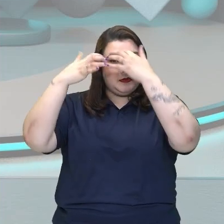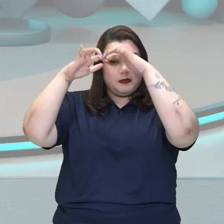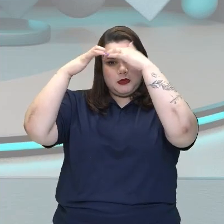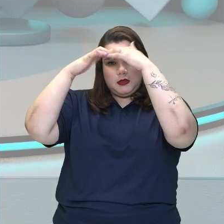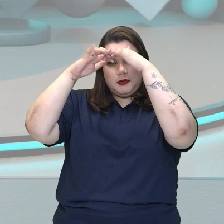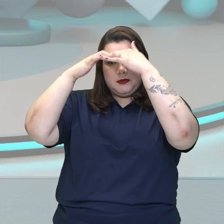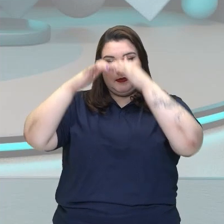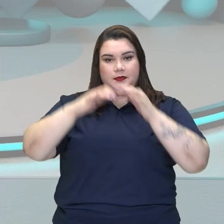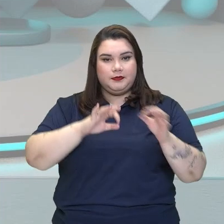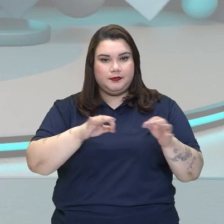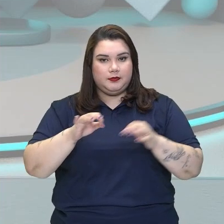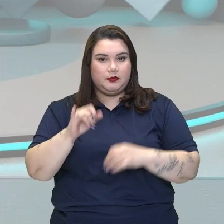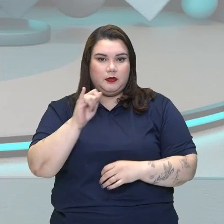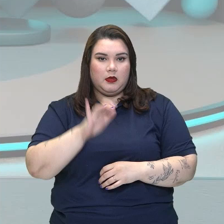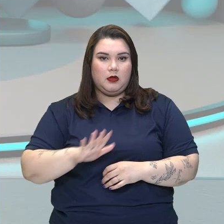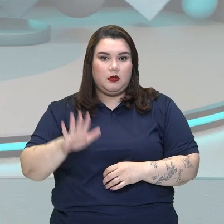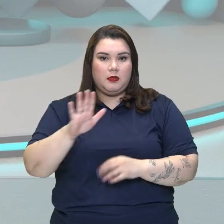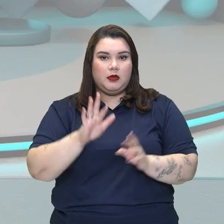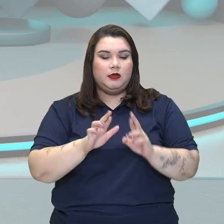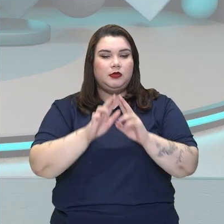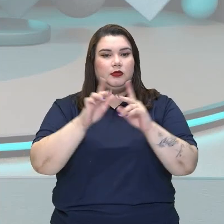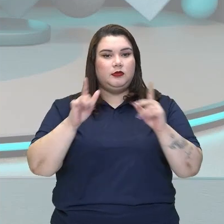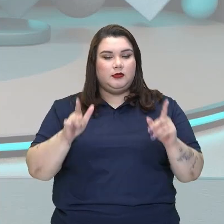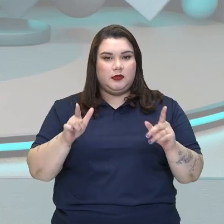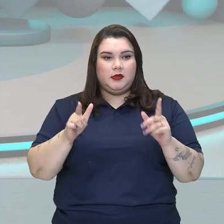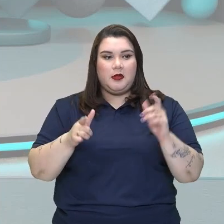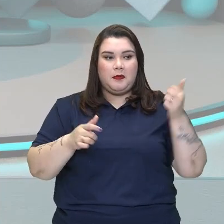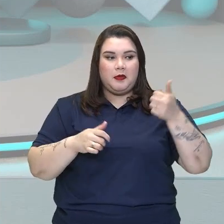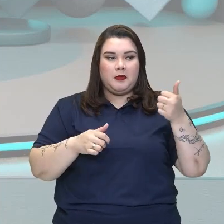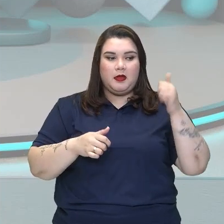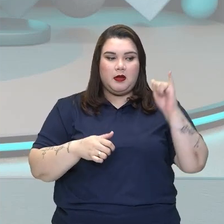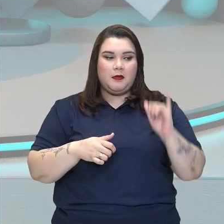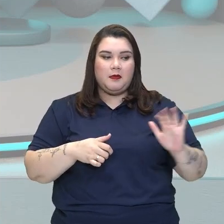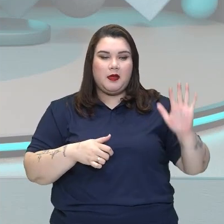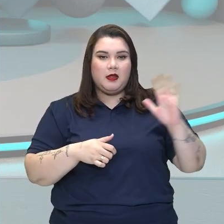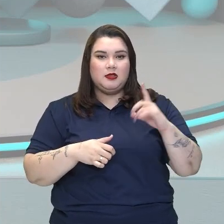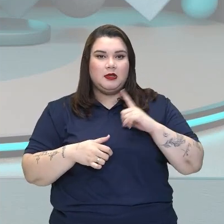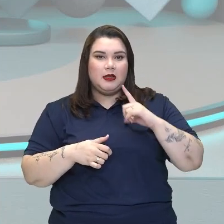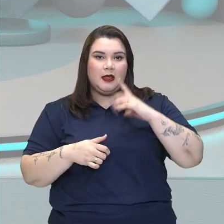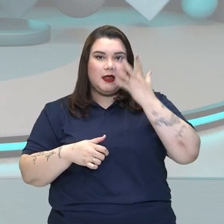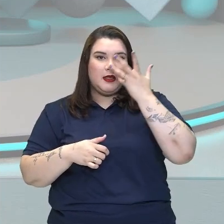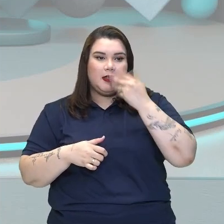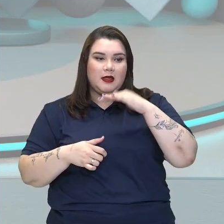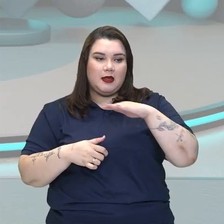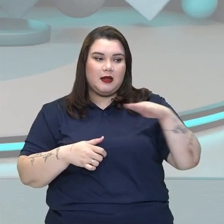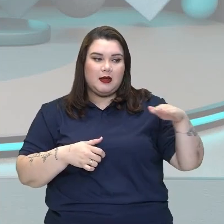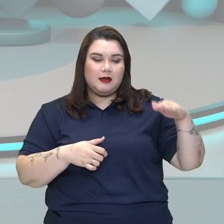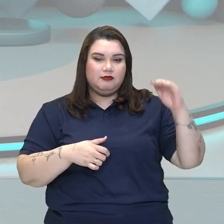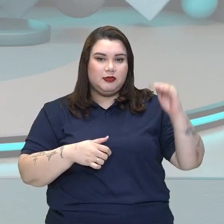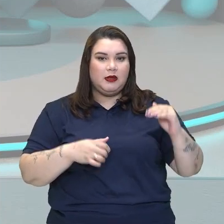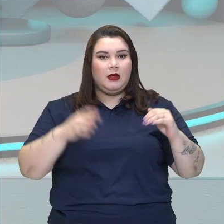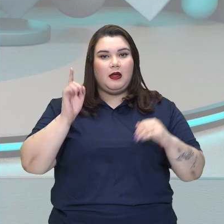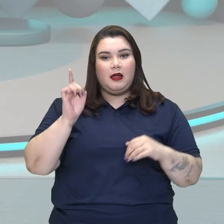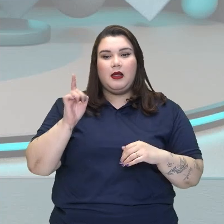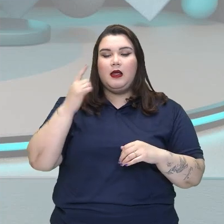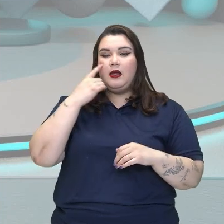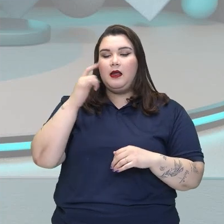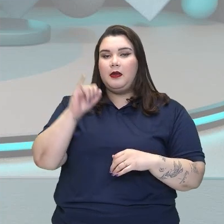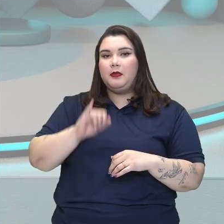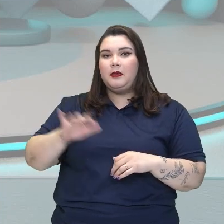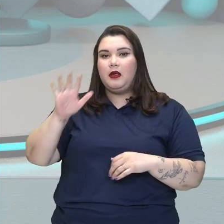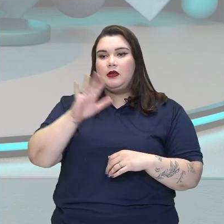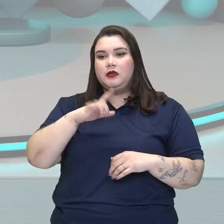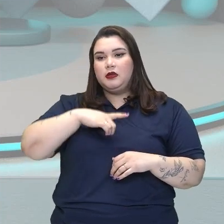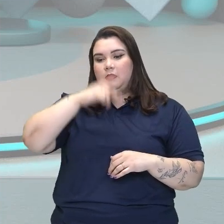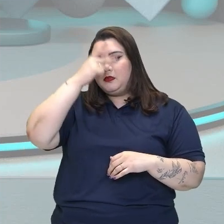vê que é diferente da imagem lá daquela criança que estava tentando atravessar ali com aquele monte